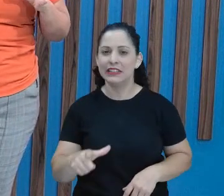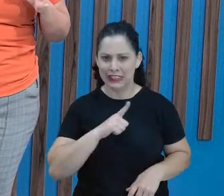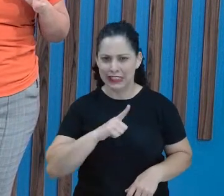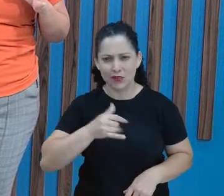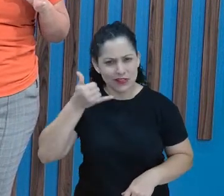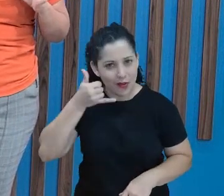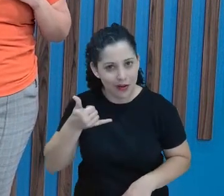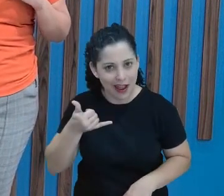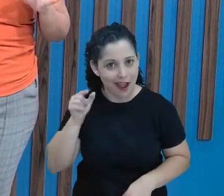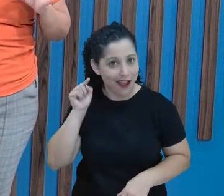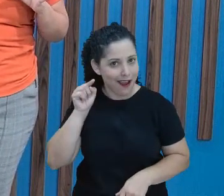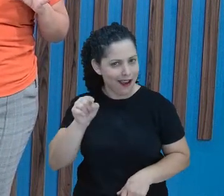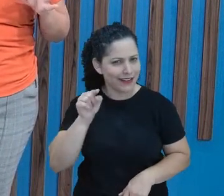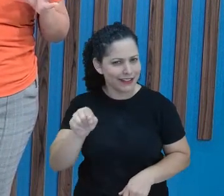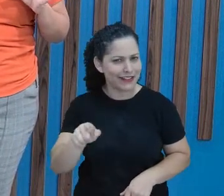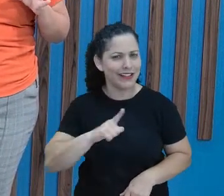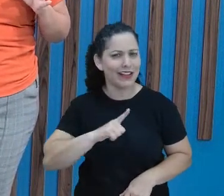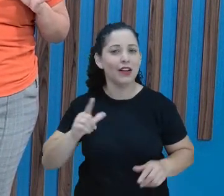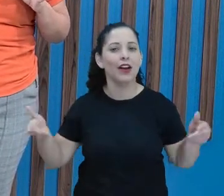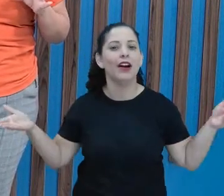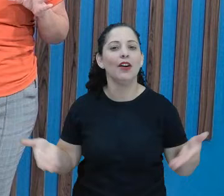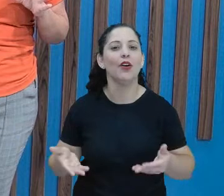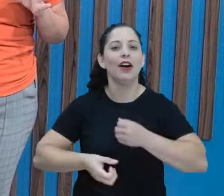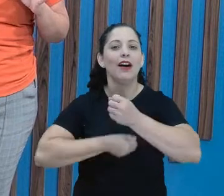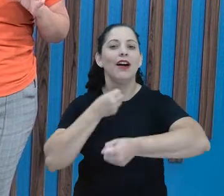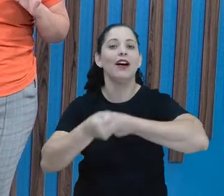celular perto, qual é o ano que nós estamos?